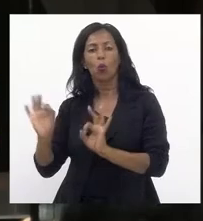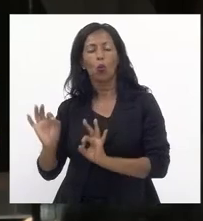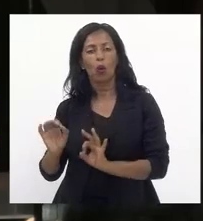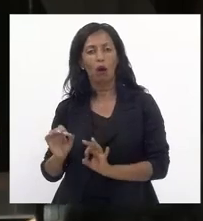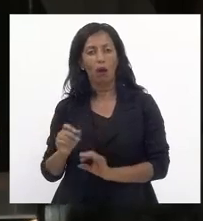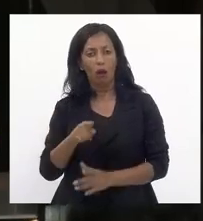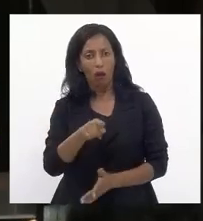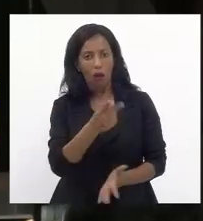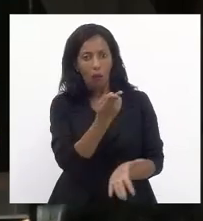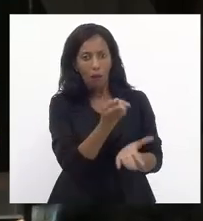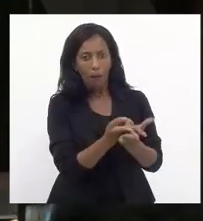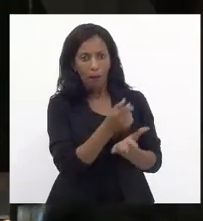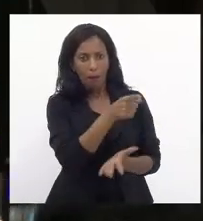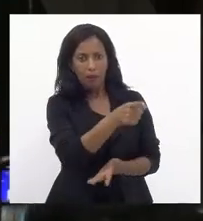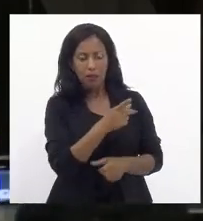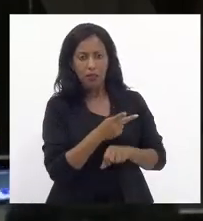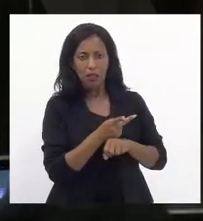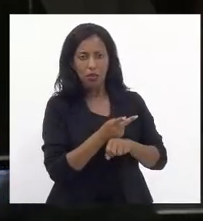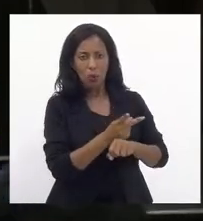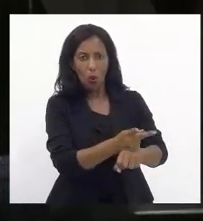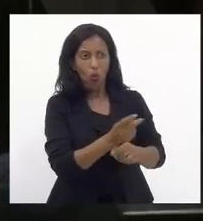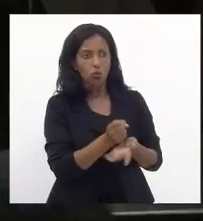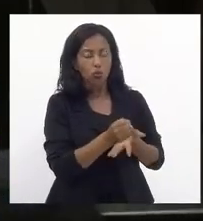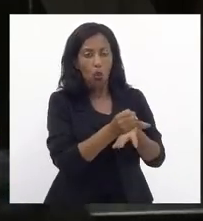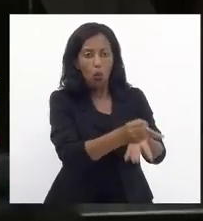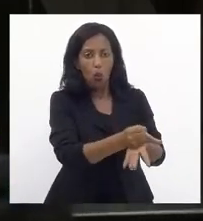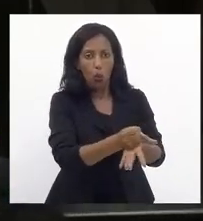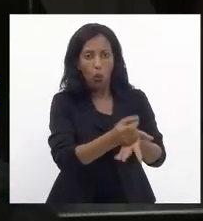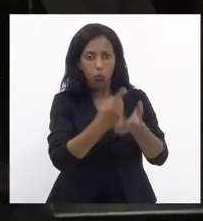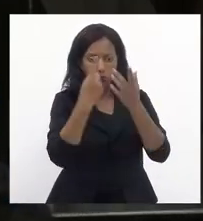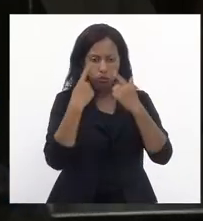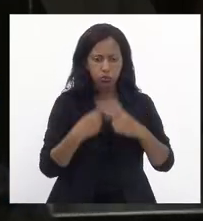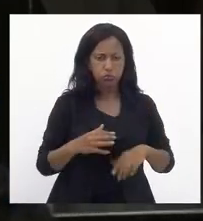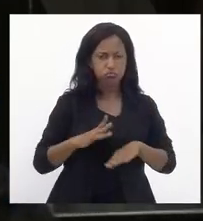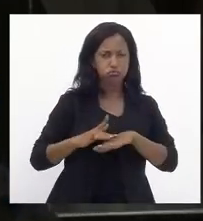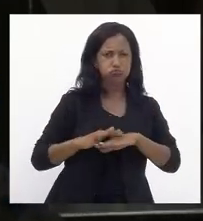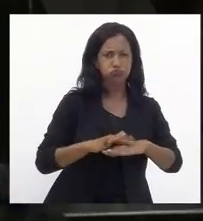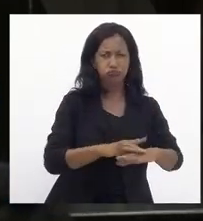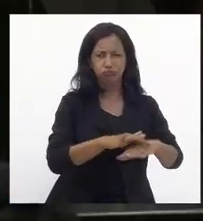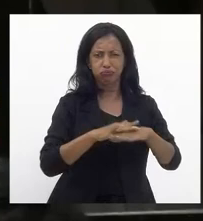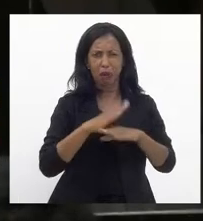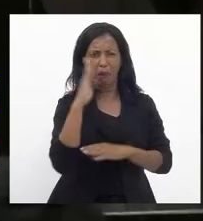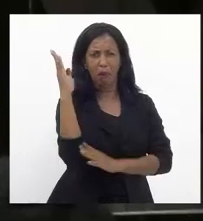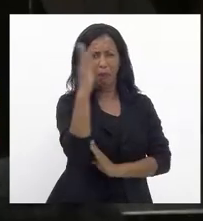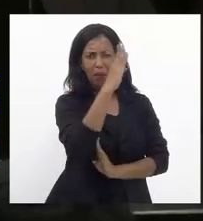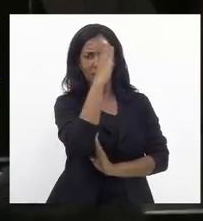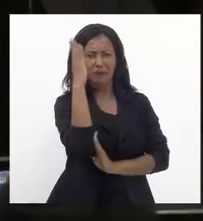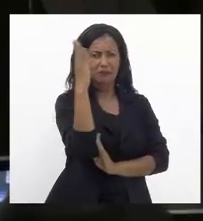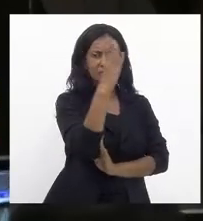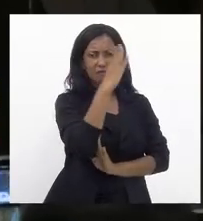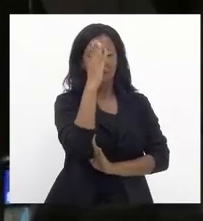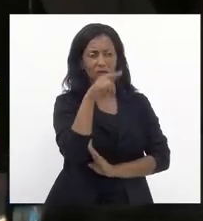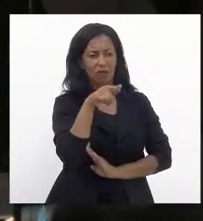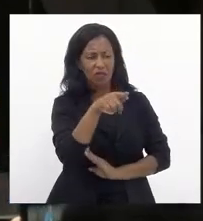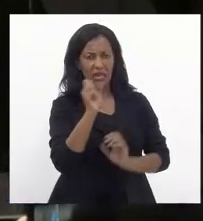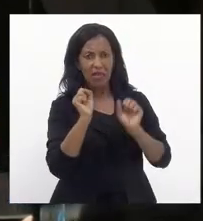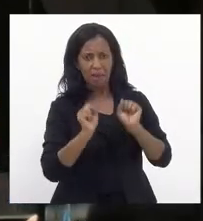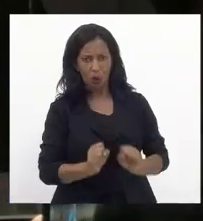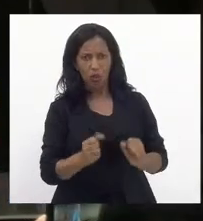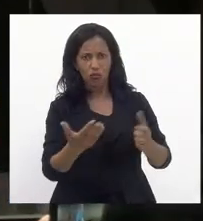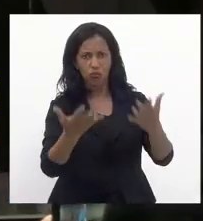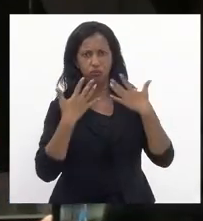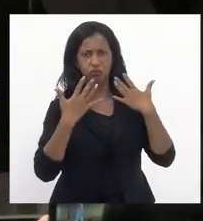o paciente que já está buscando socorro, um atendimento porque já está passando mal, ele vai ficar num